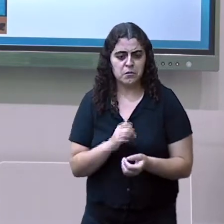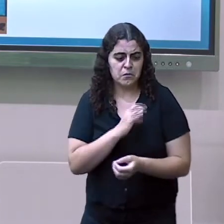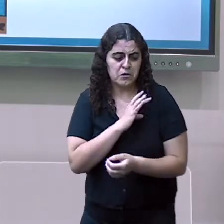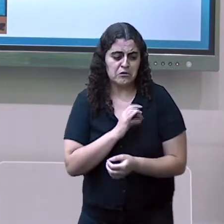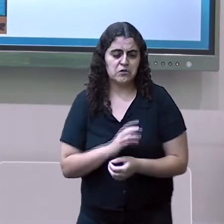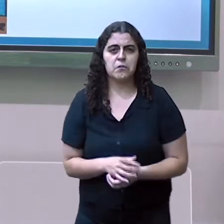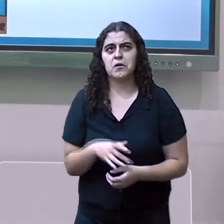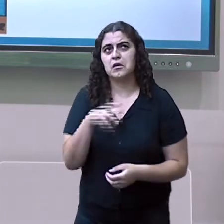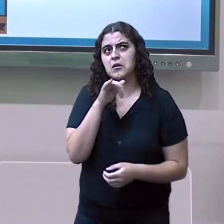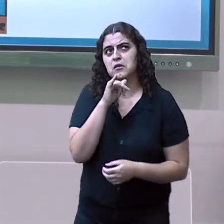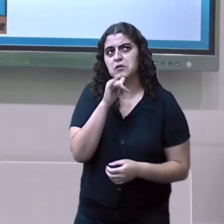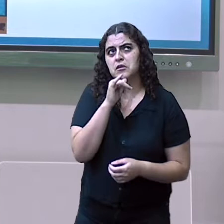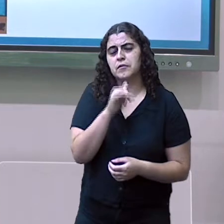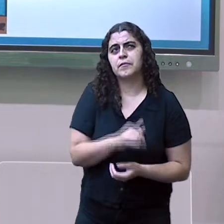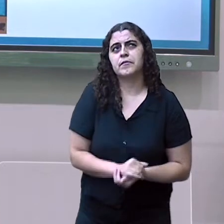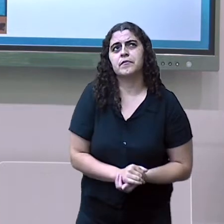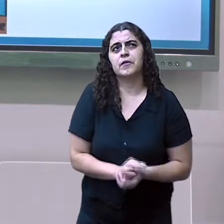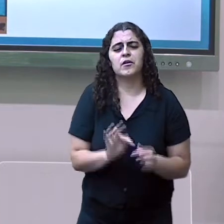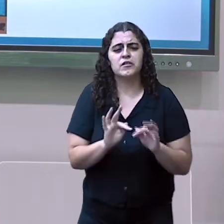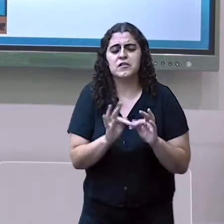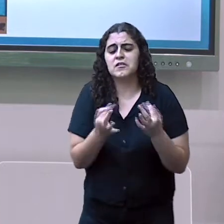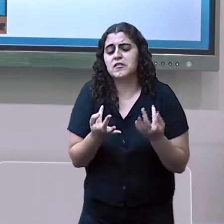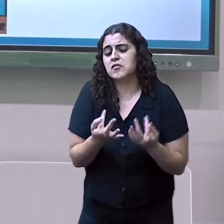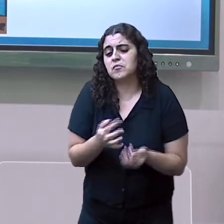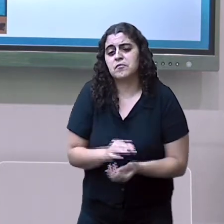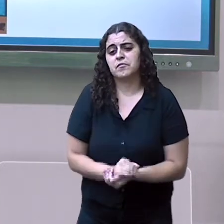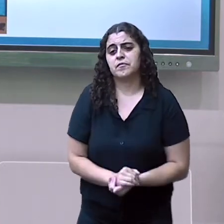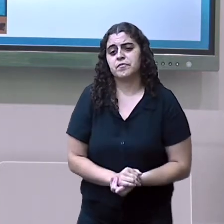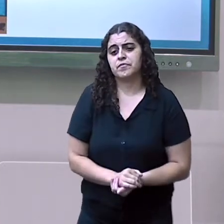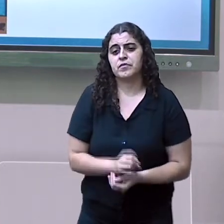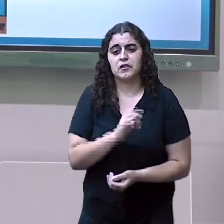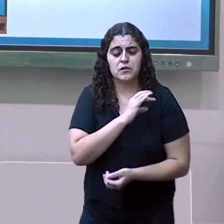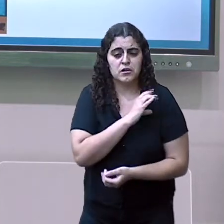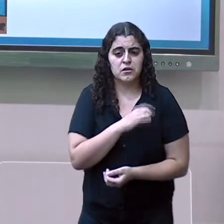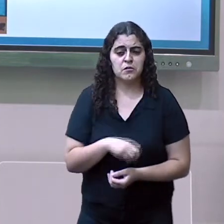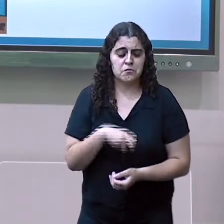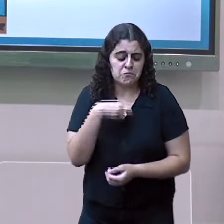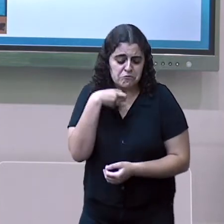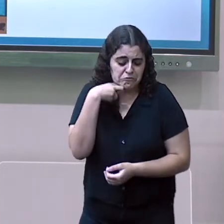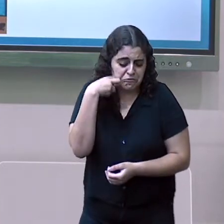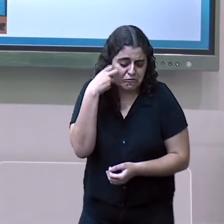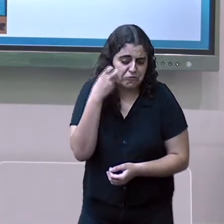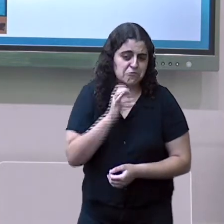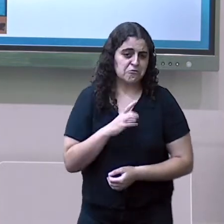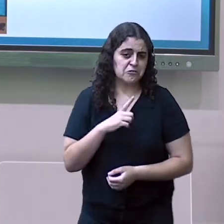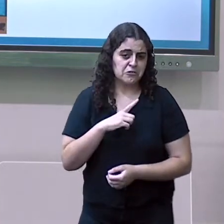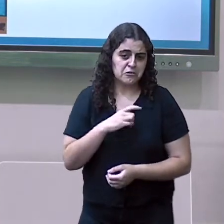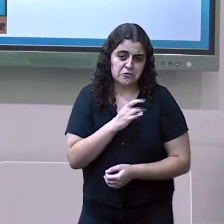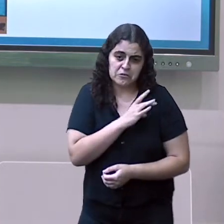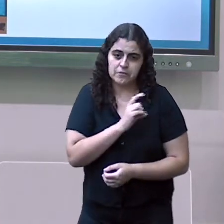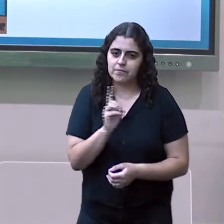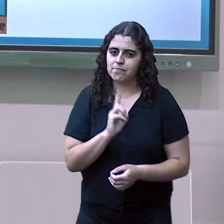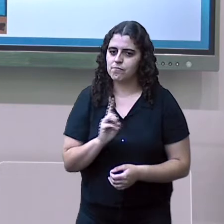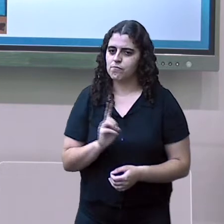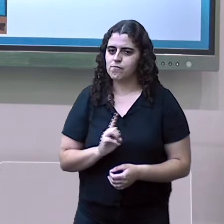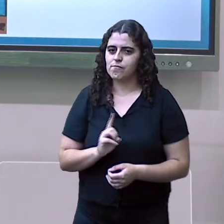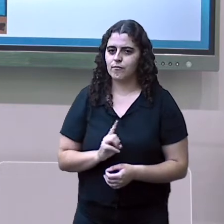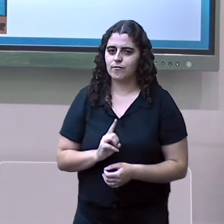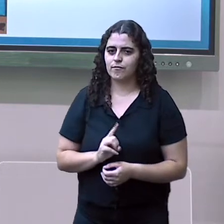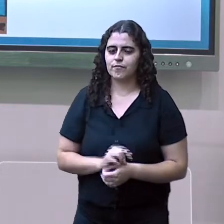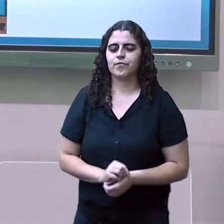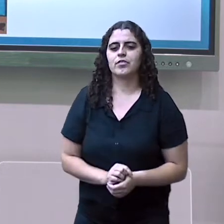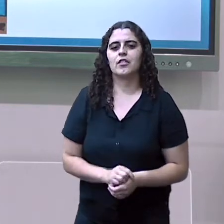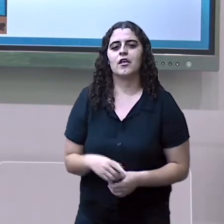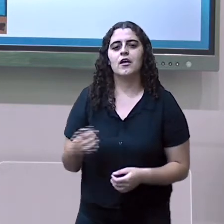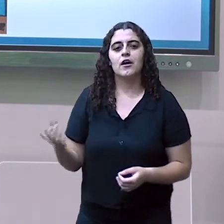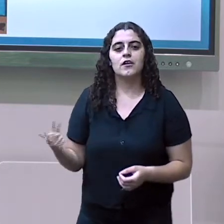E se eu tiver medo de algo bem pequeno? Eu tenho que ter vergonha? Não, Às